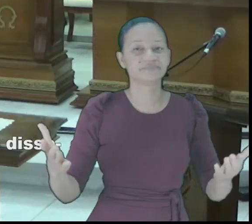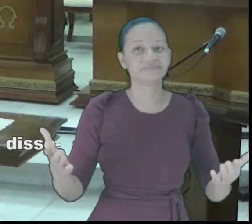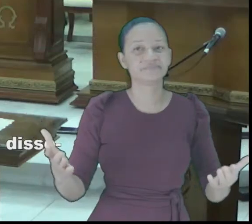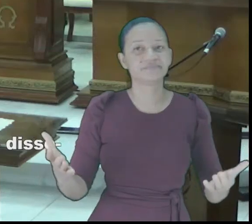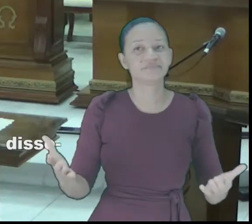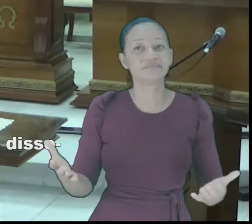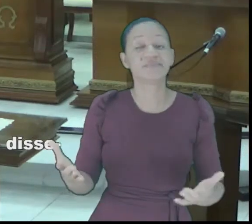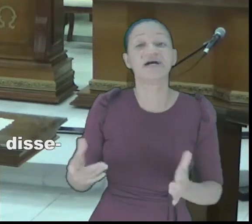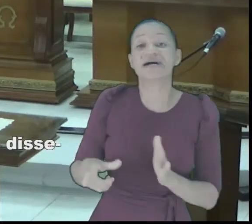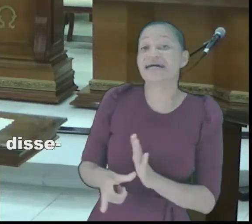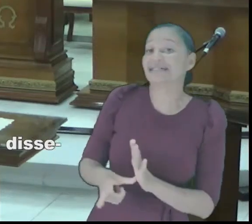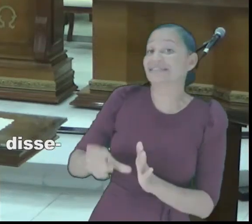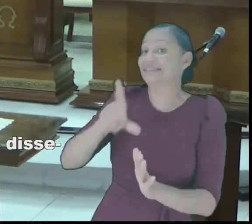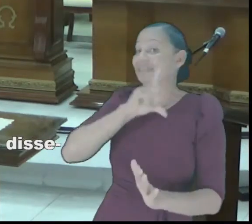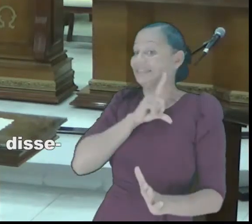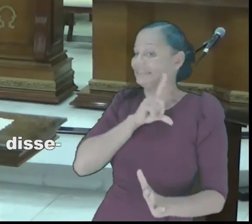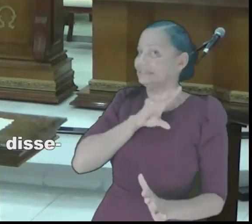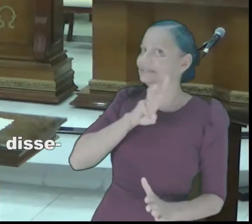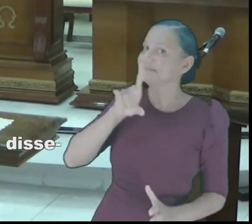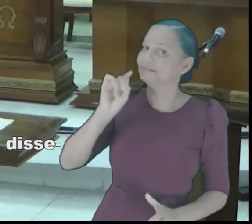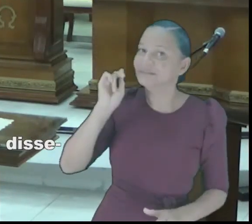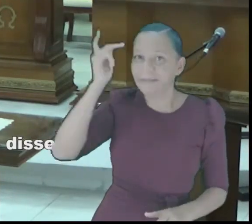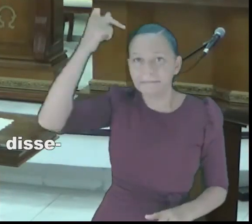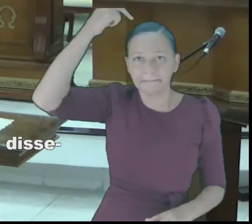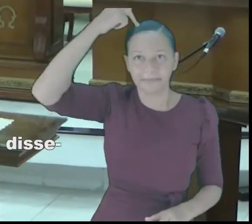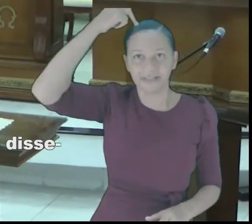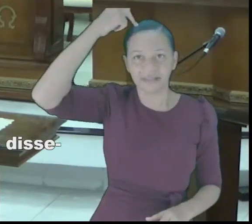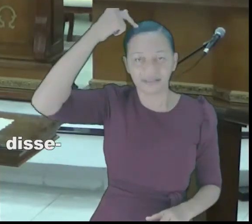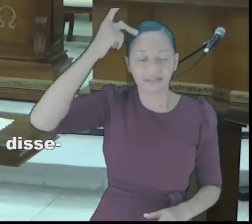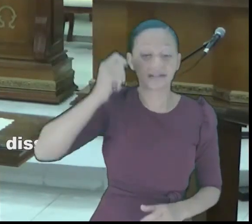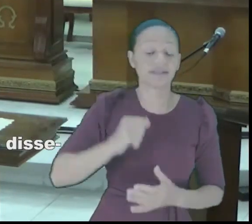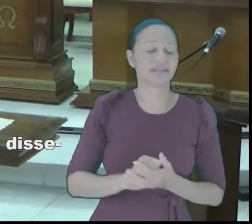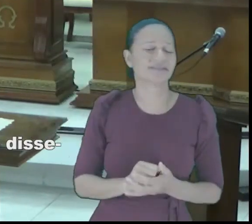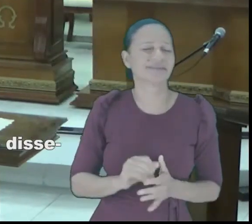Isso foi antes do dia de Pentecostes.